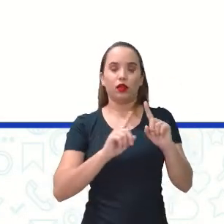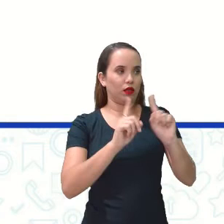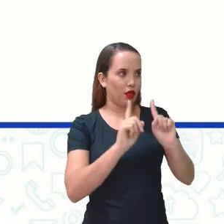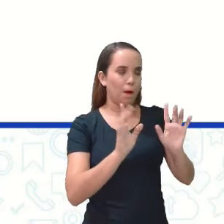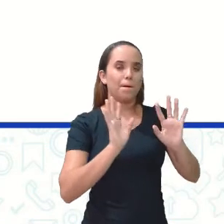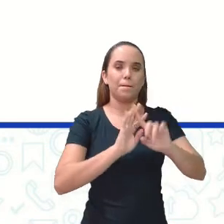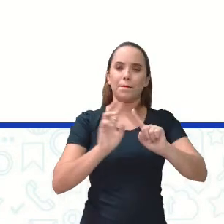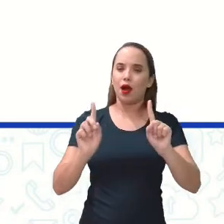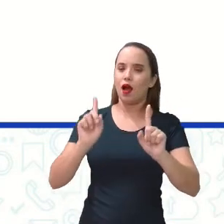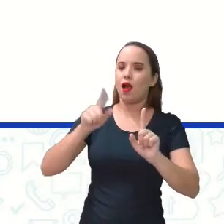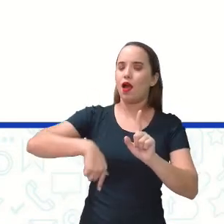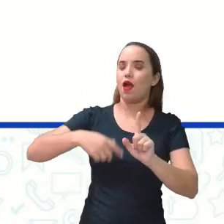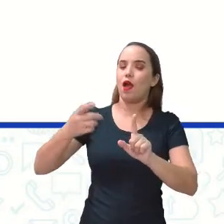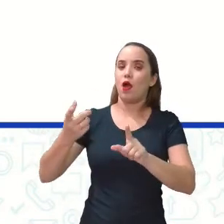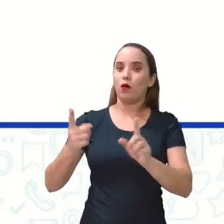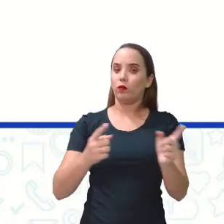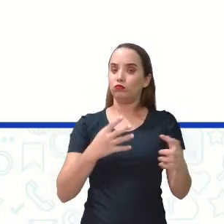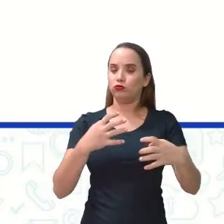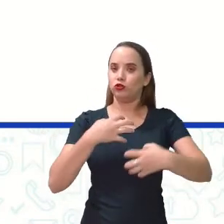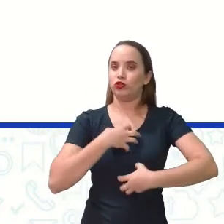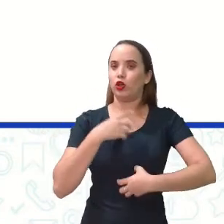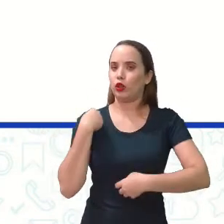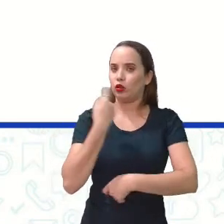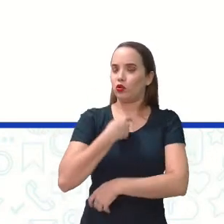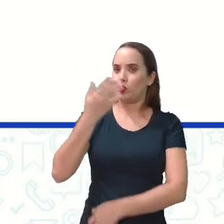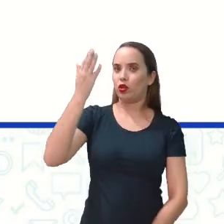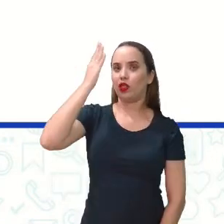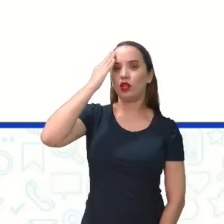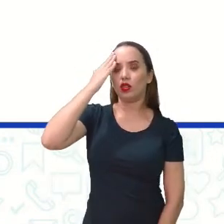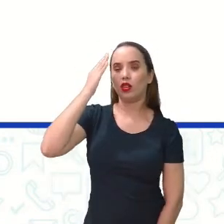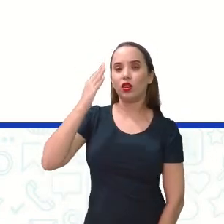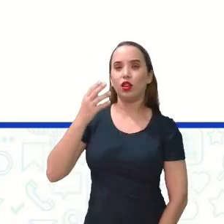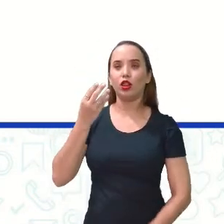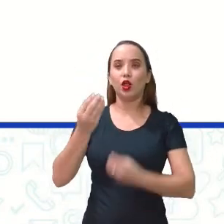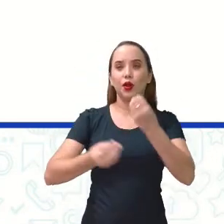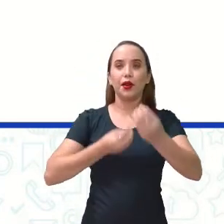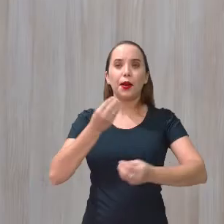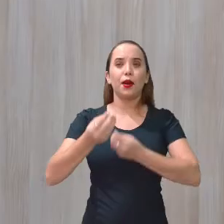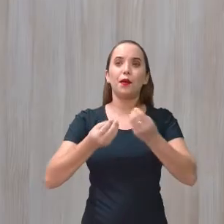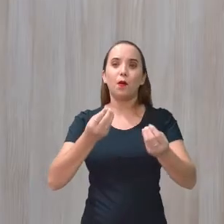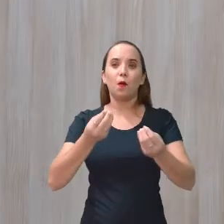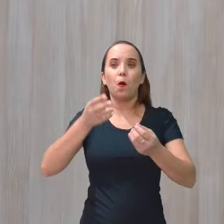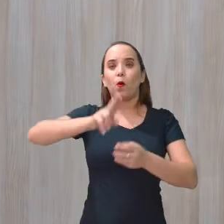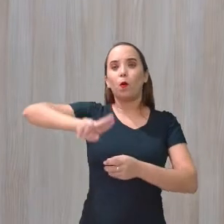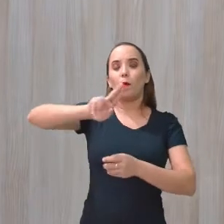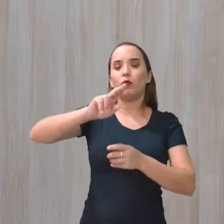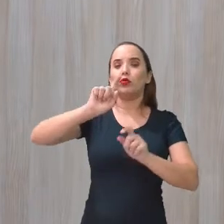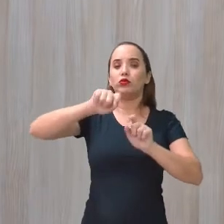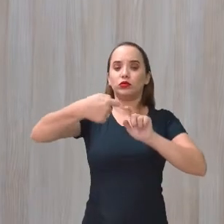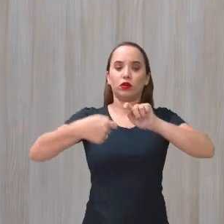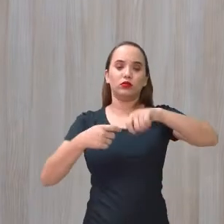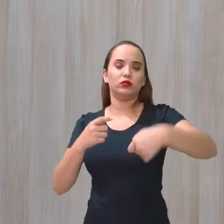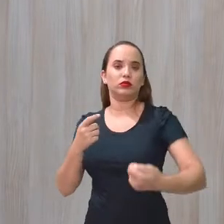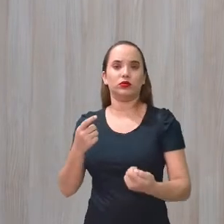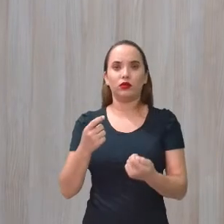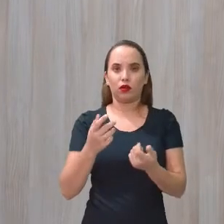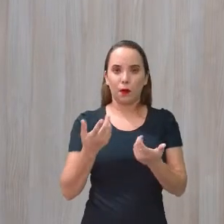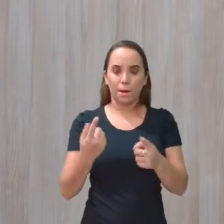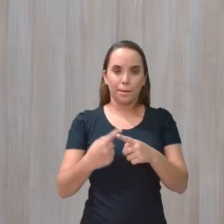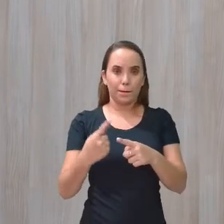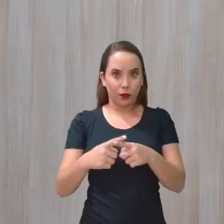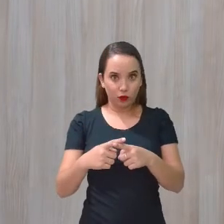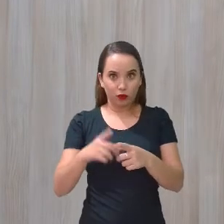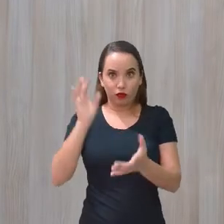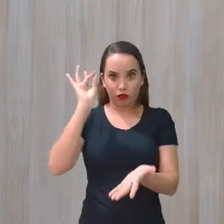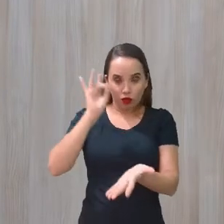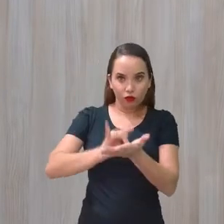compreender as operações nas equações. Mas por que a gente está usando as balanças nas nossas aulas? Porque, de fato, no